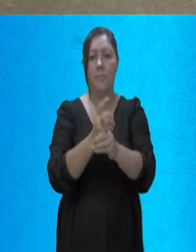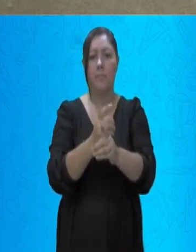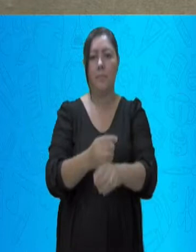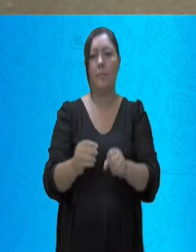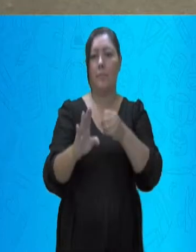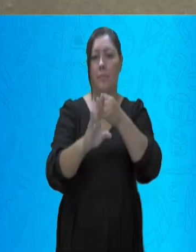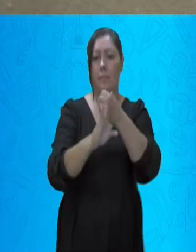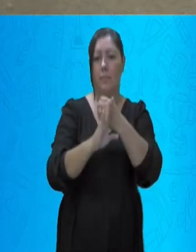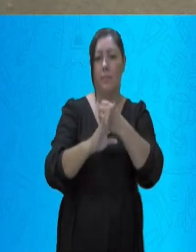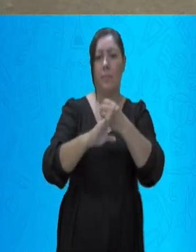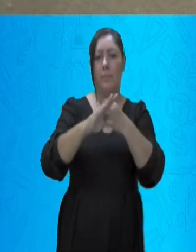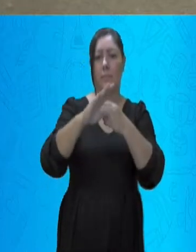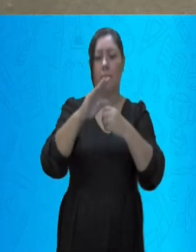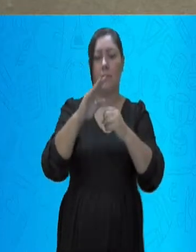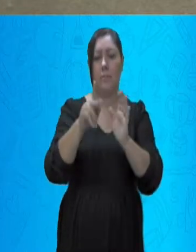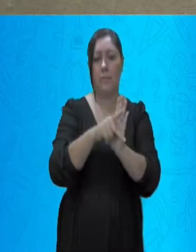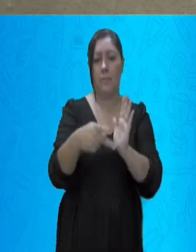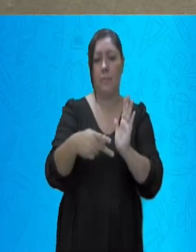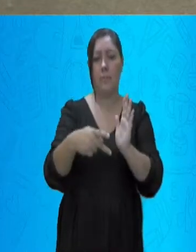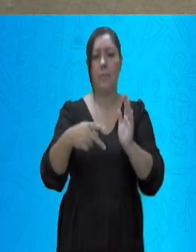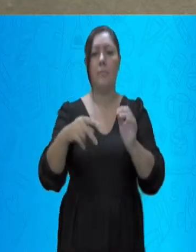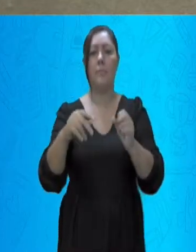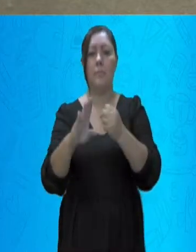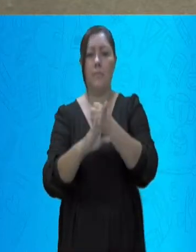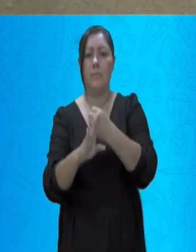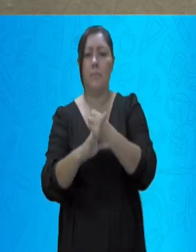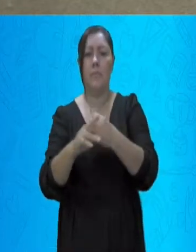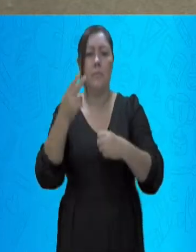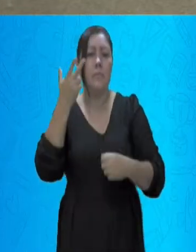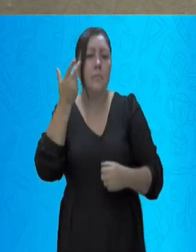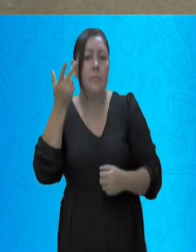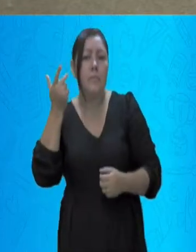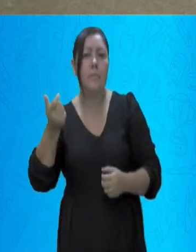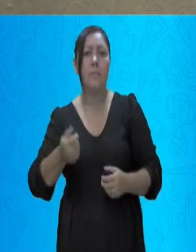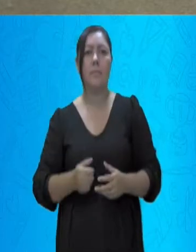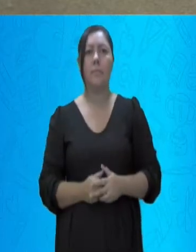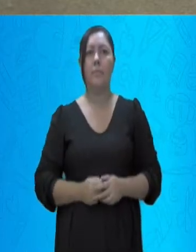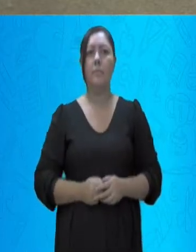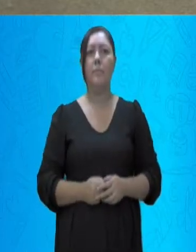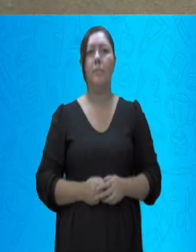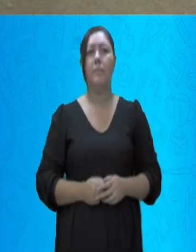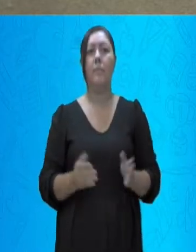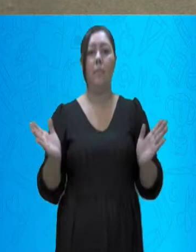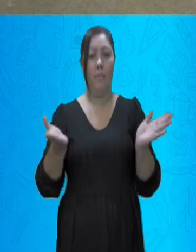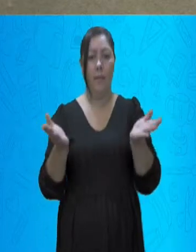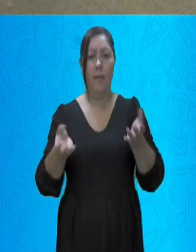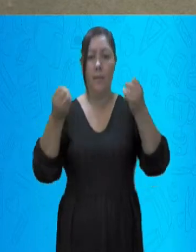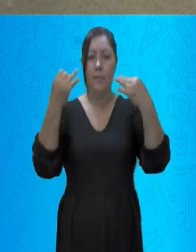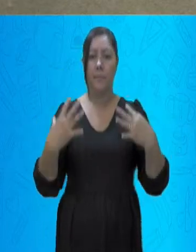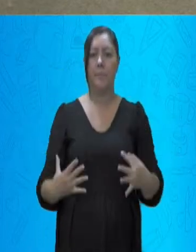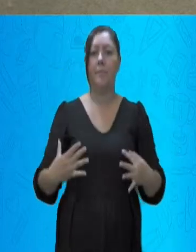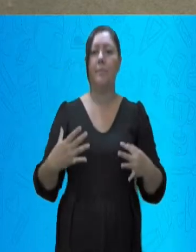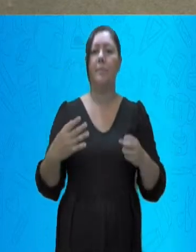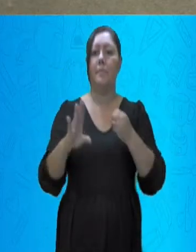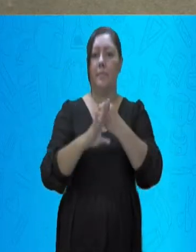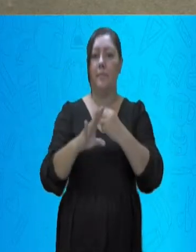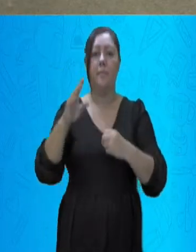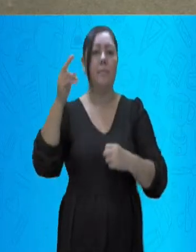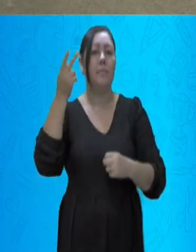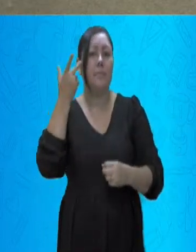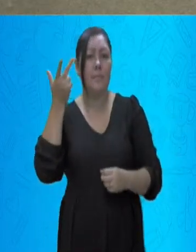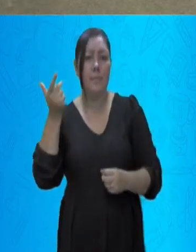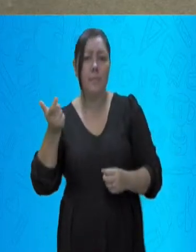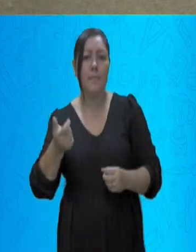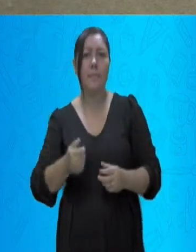substantivos comuns. Vamos entender um pouquinho sobre o substantivo comum. Prestem bastante atenção. É um nome